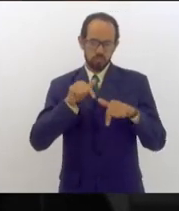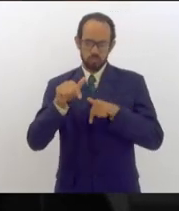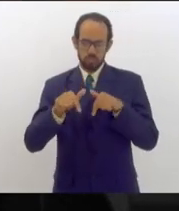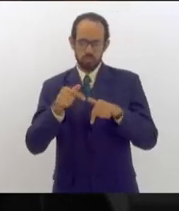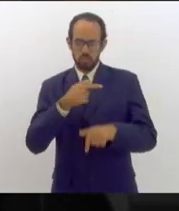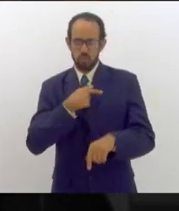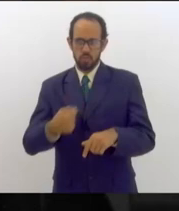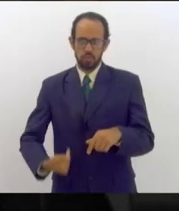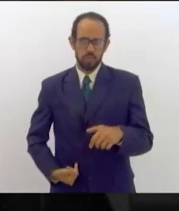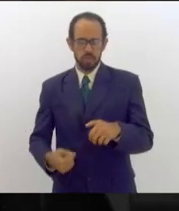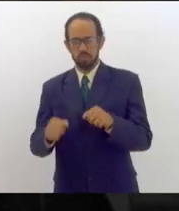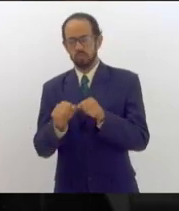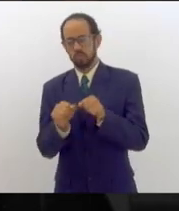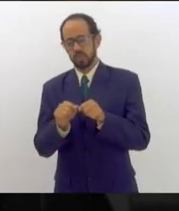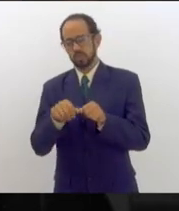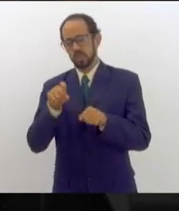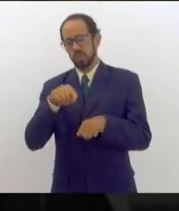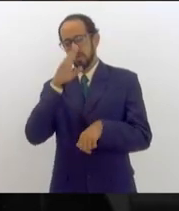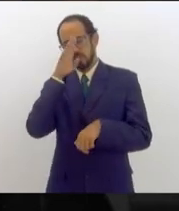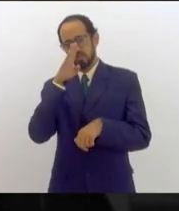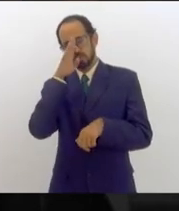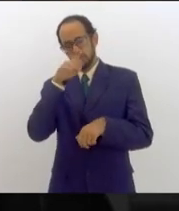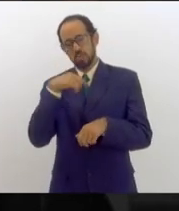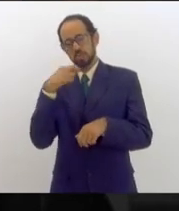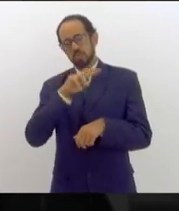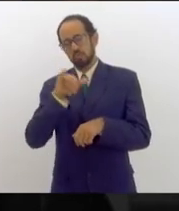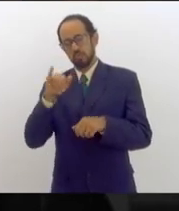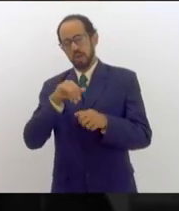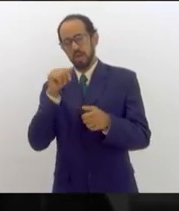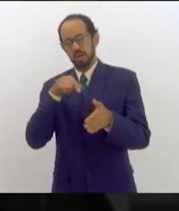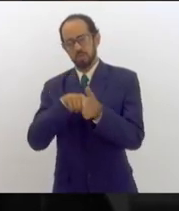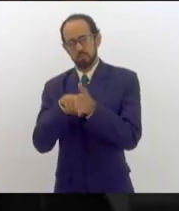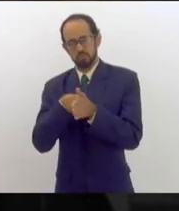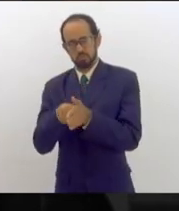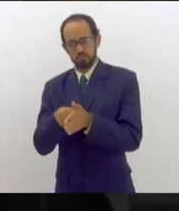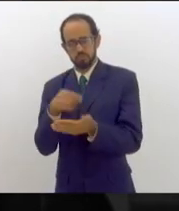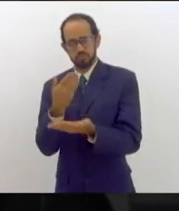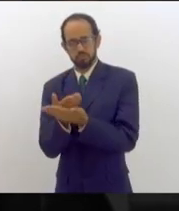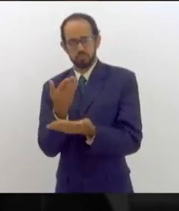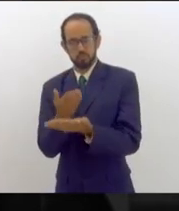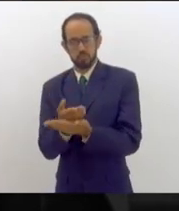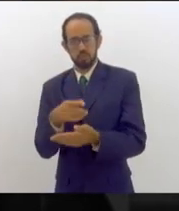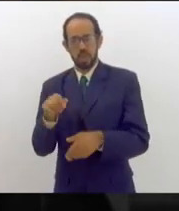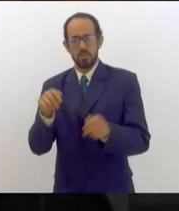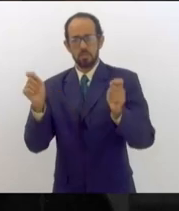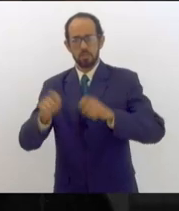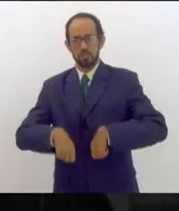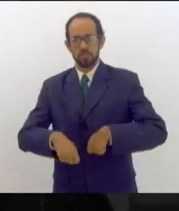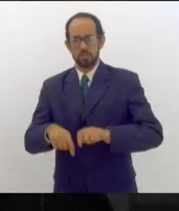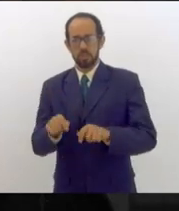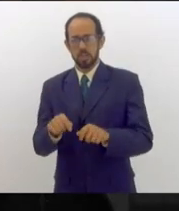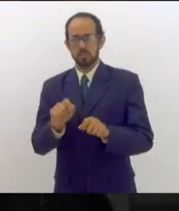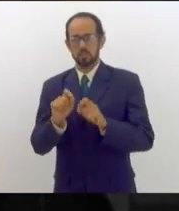governo do estado fez foi indecente e nós vamos apurar e vamos estudar as possibilidades de